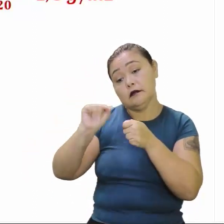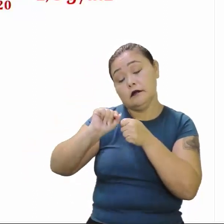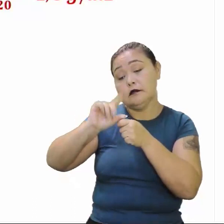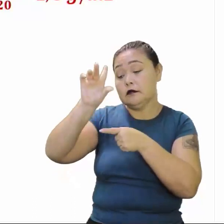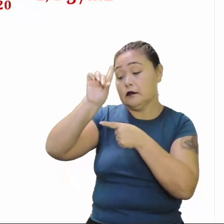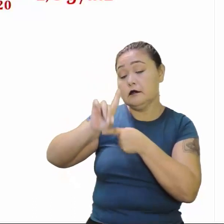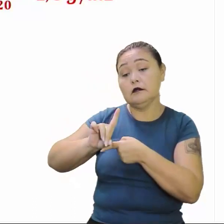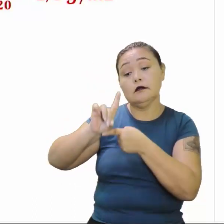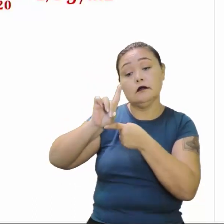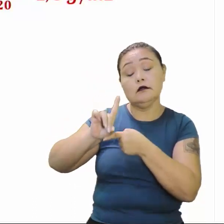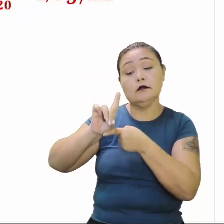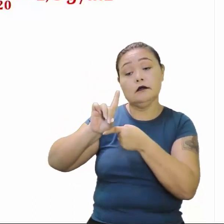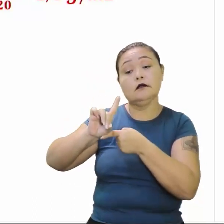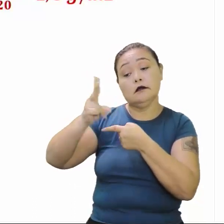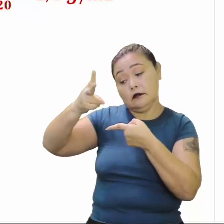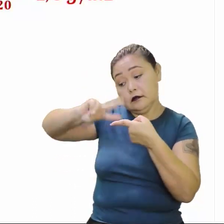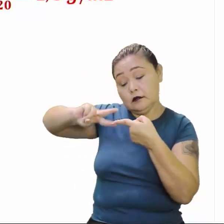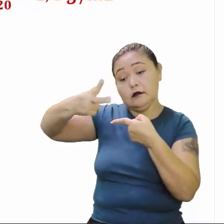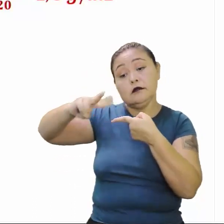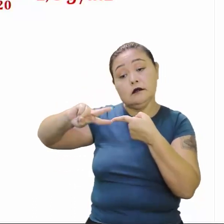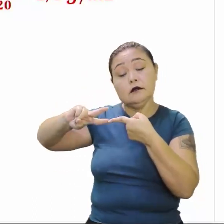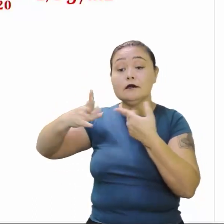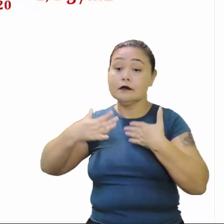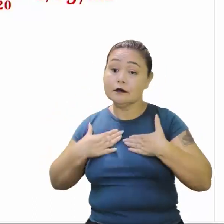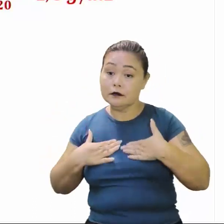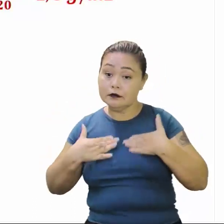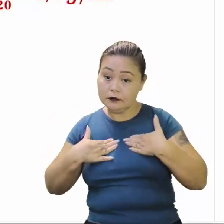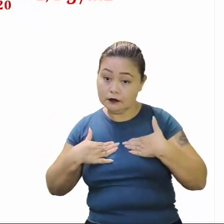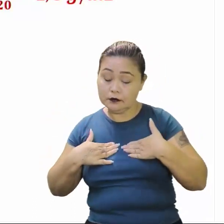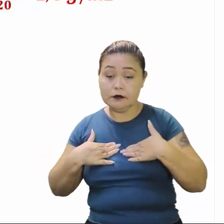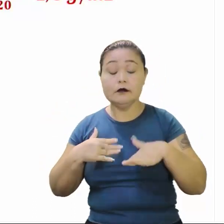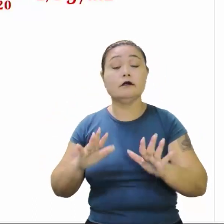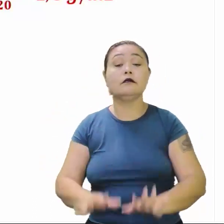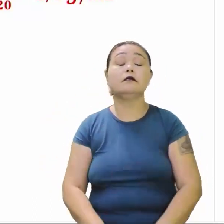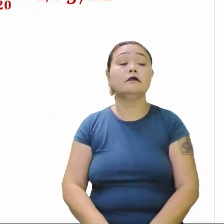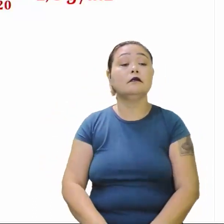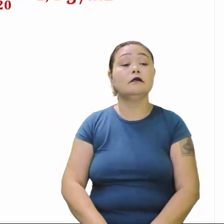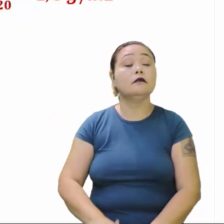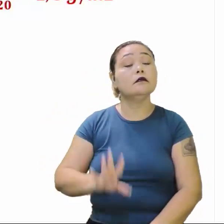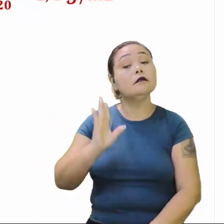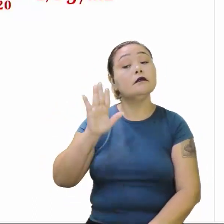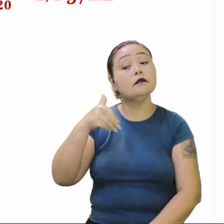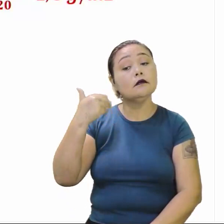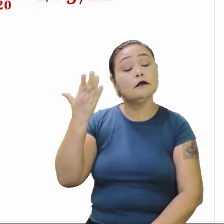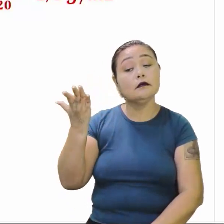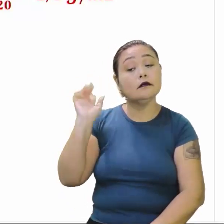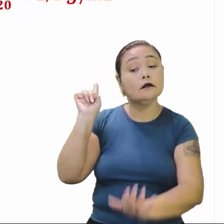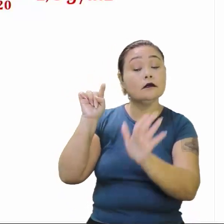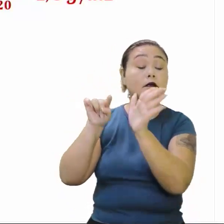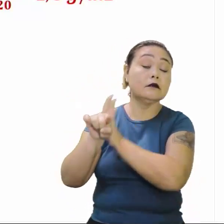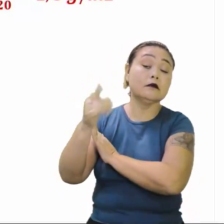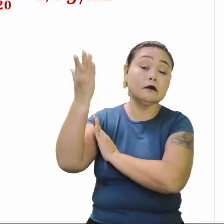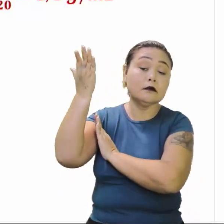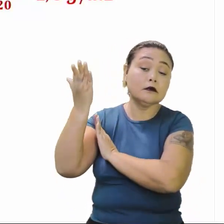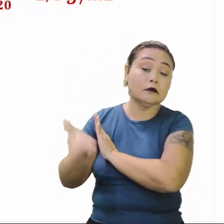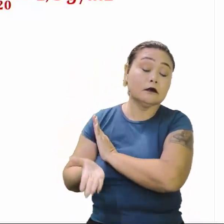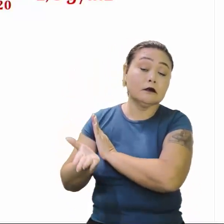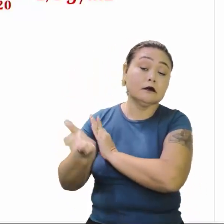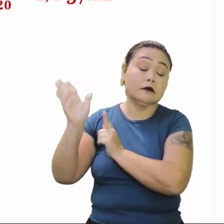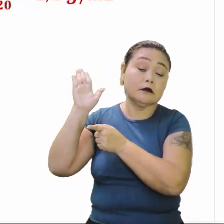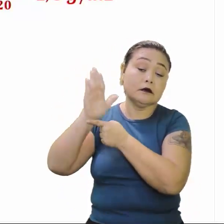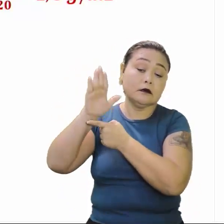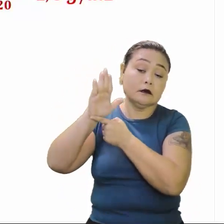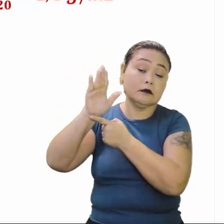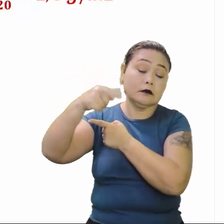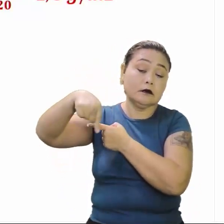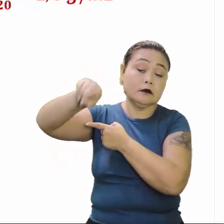densidade e vice-versa. Tranquilo? Então, esta questão, meu caro aluno, ajuda a